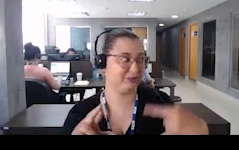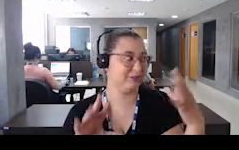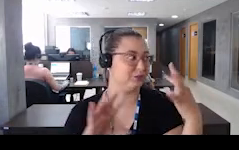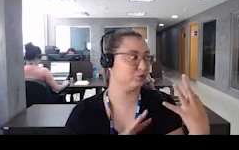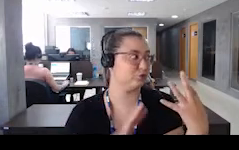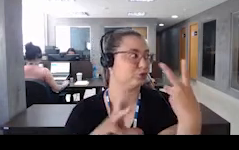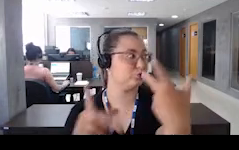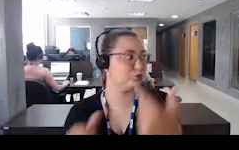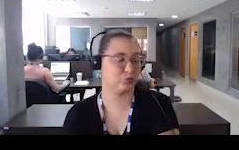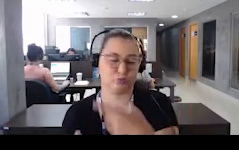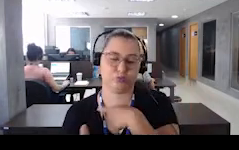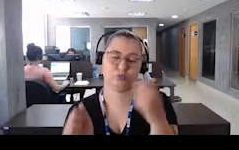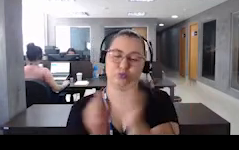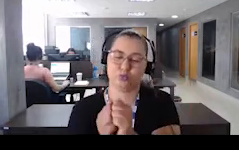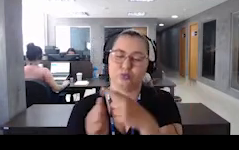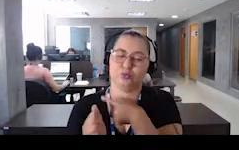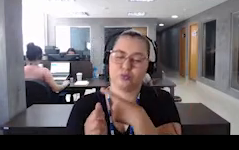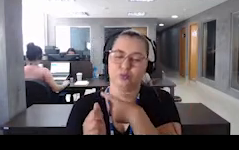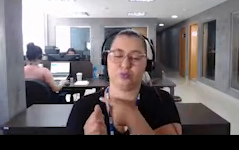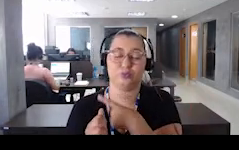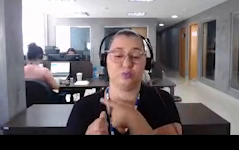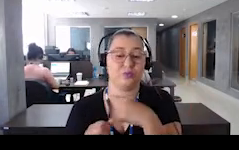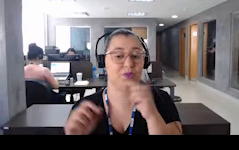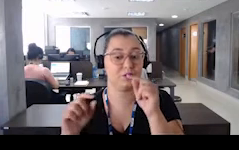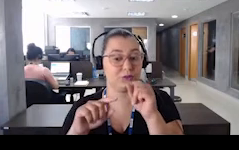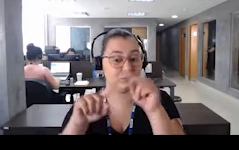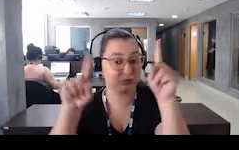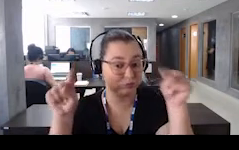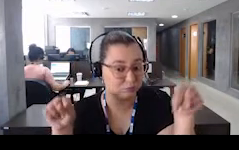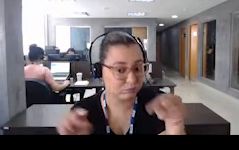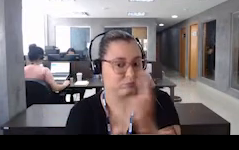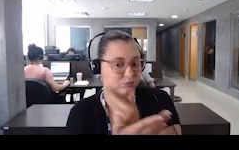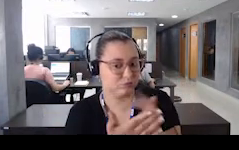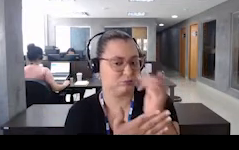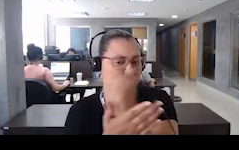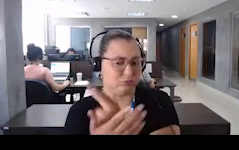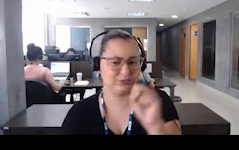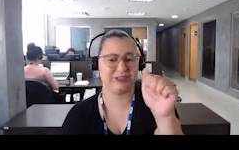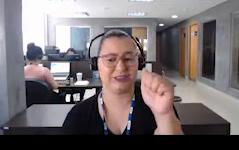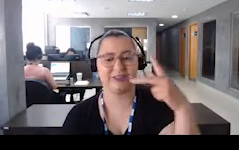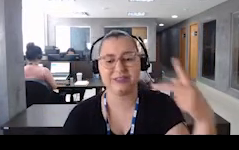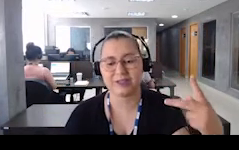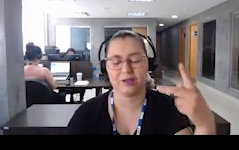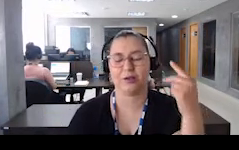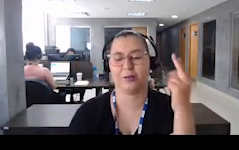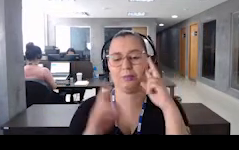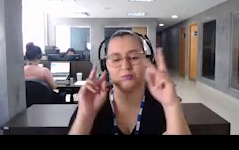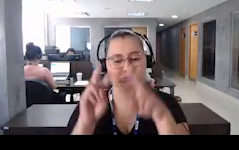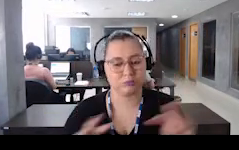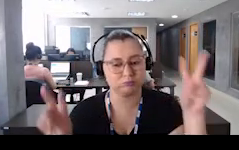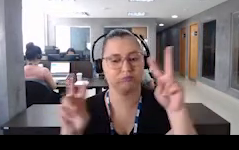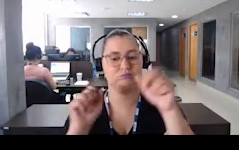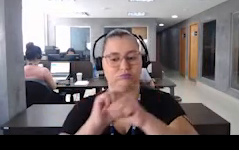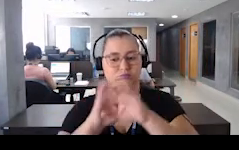ó. Então, aqui para a gente, tem um outro desenho aqui na SAP que vai esclarecer melhor essa definição para vocês,